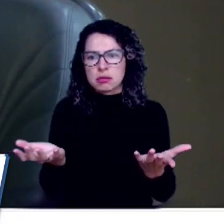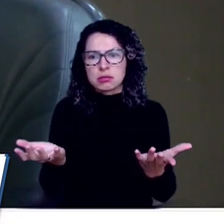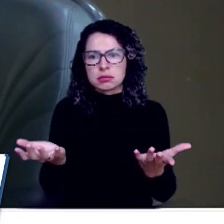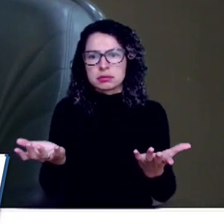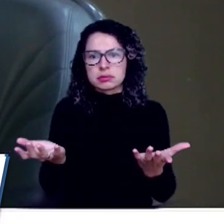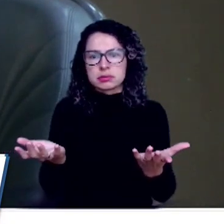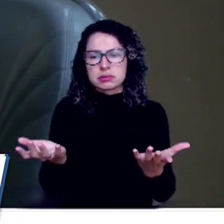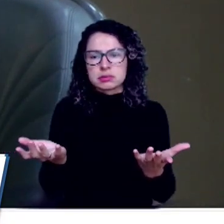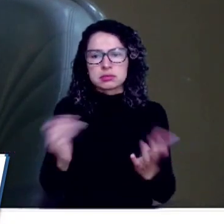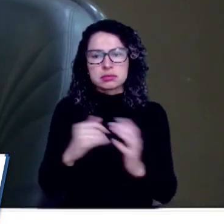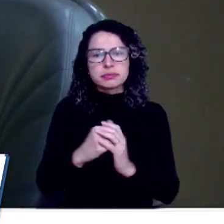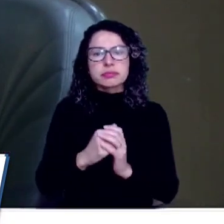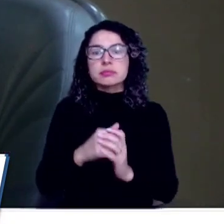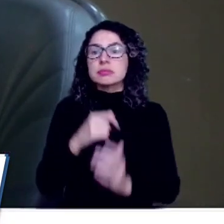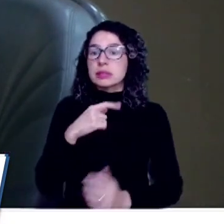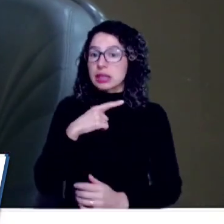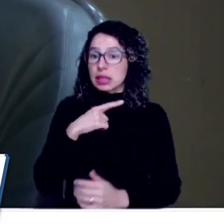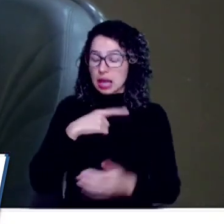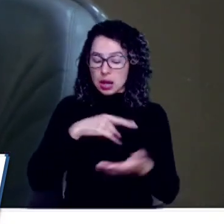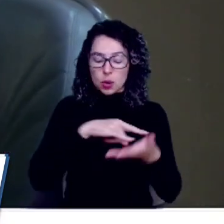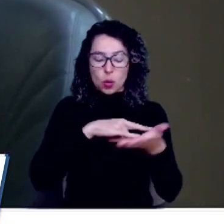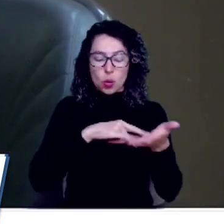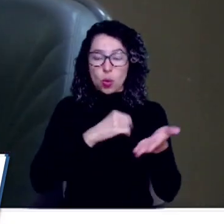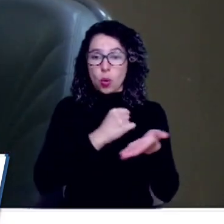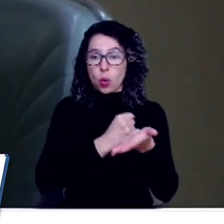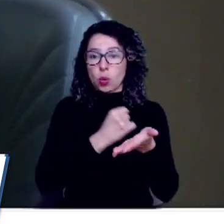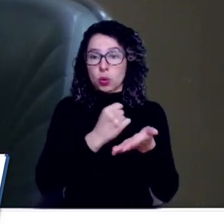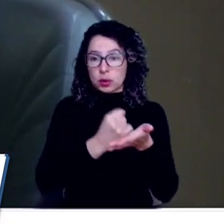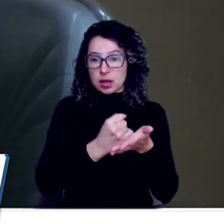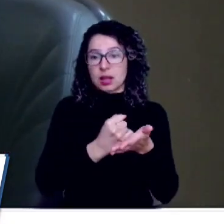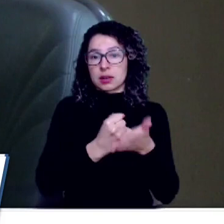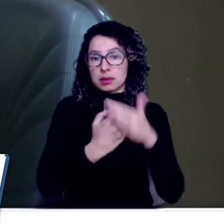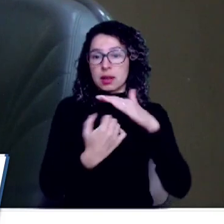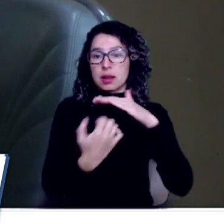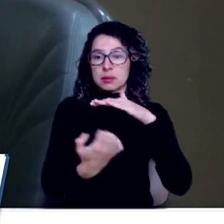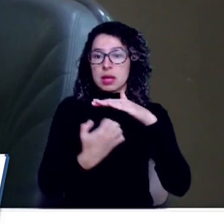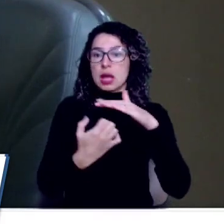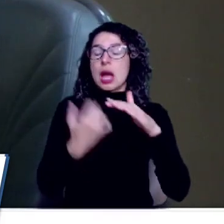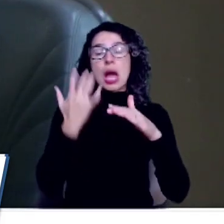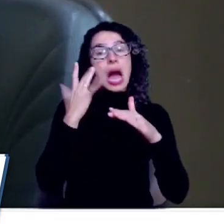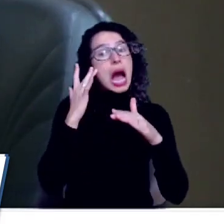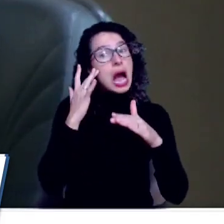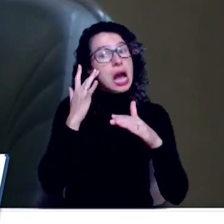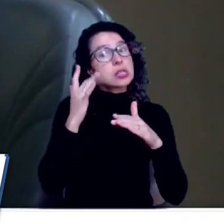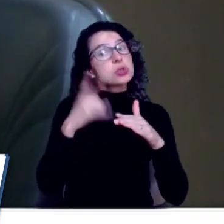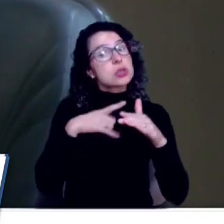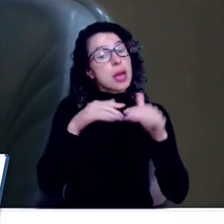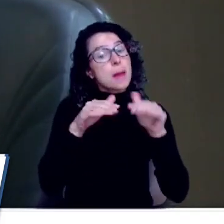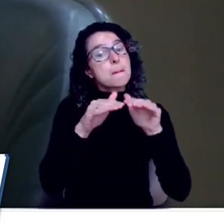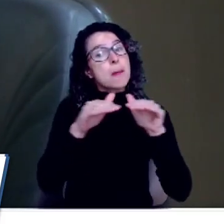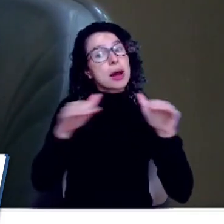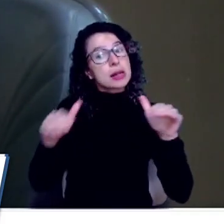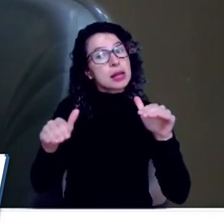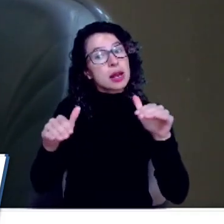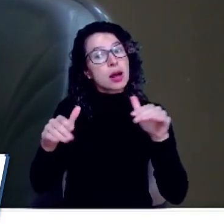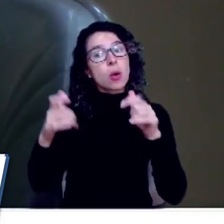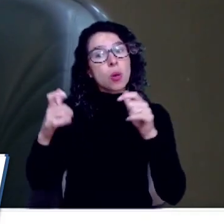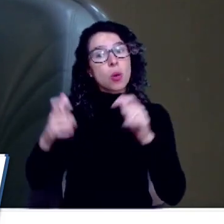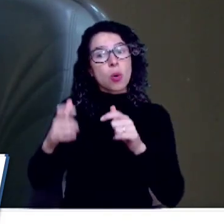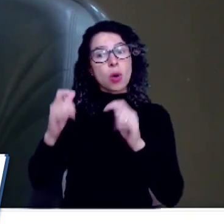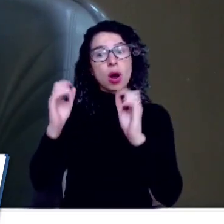Se existe no contrato da São José, eu imagino que deva ter um padrão as estações de